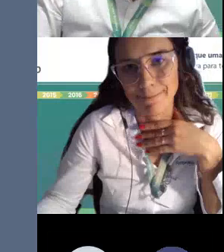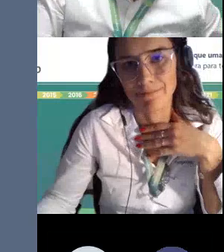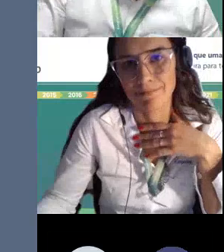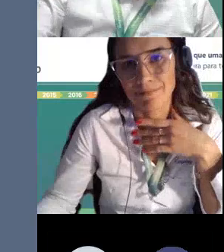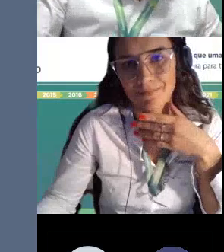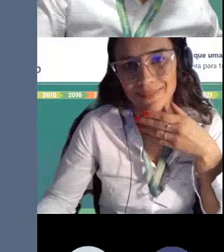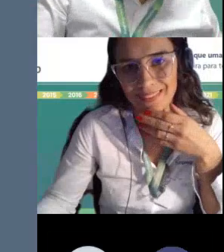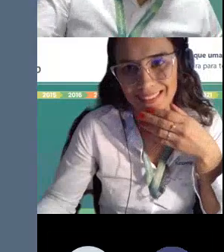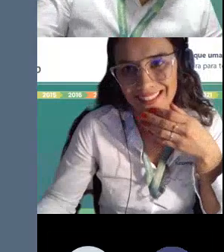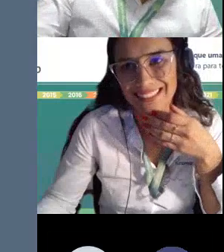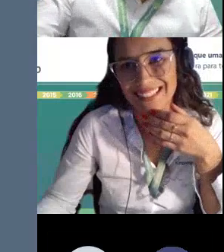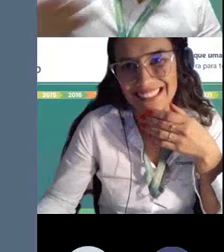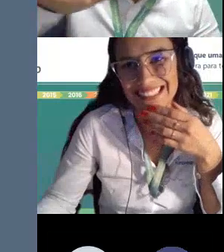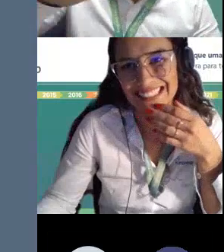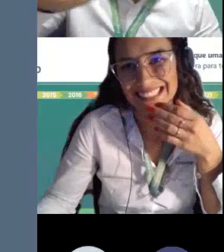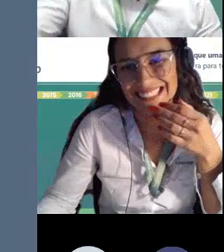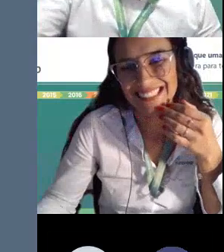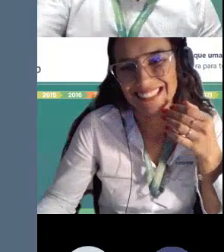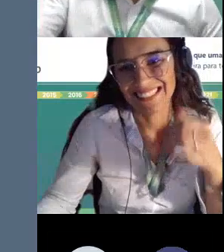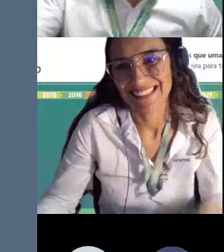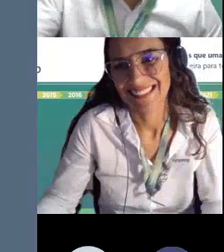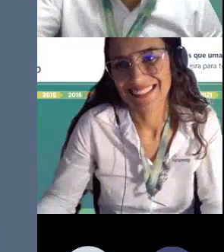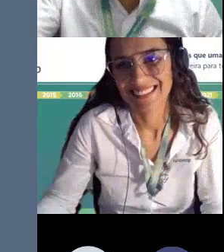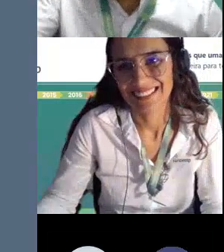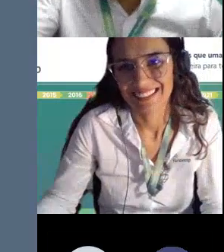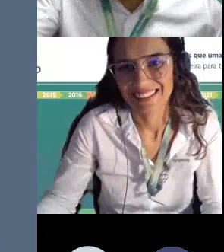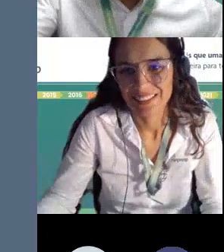Obrigada, uma Obrigado, boa pessoal. tarde a todos. Boa tarde.